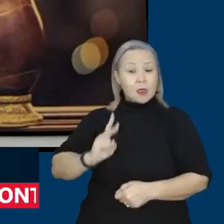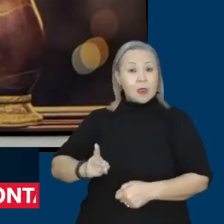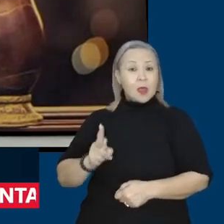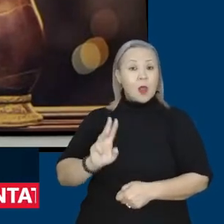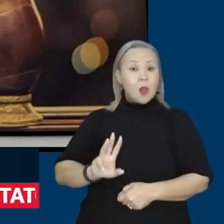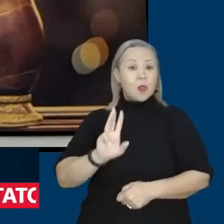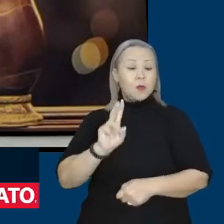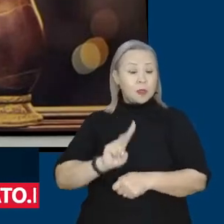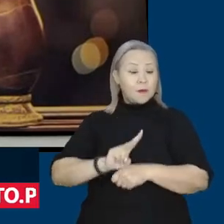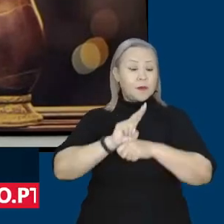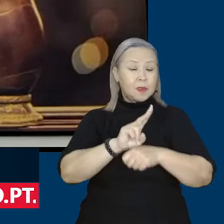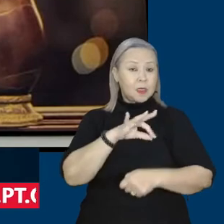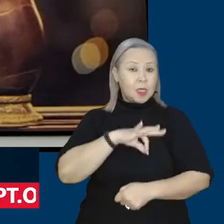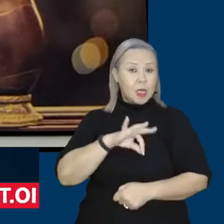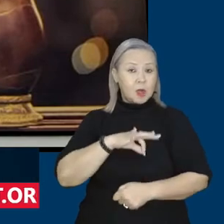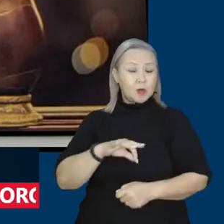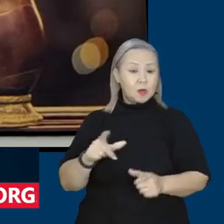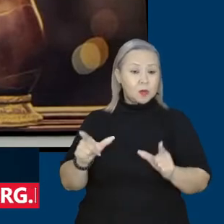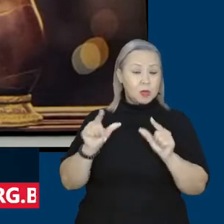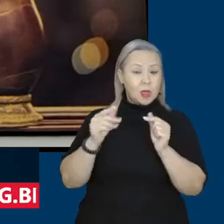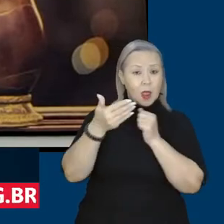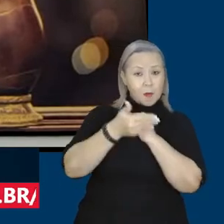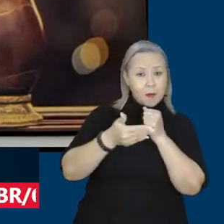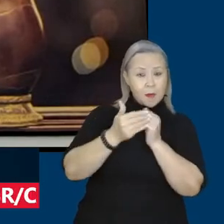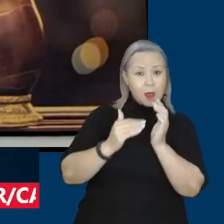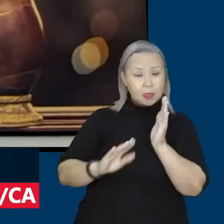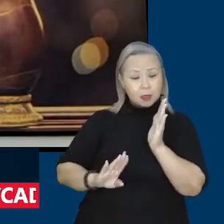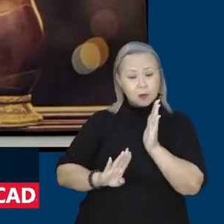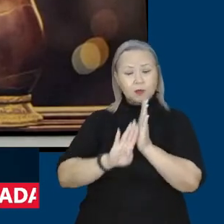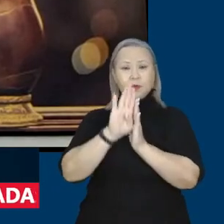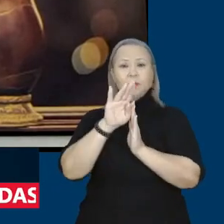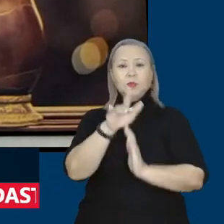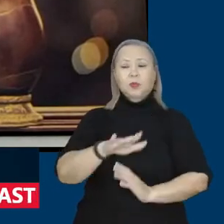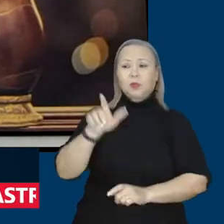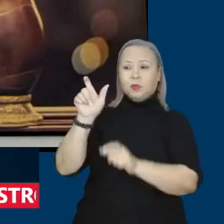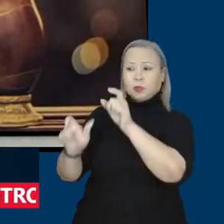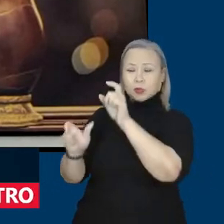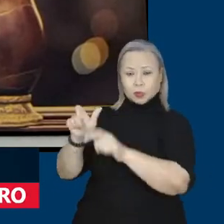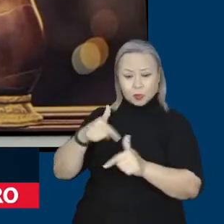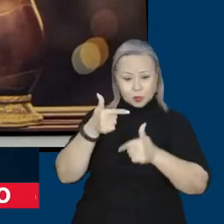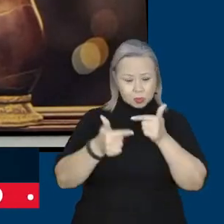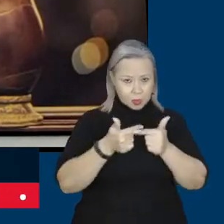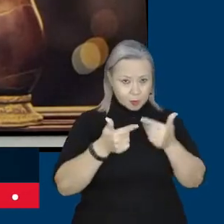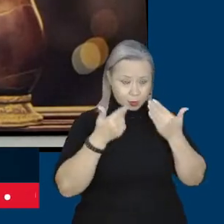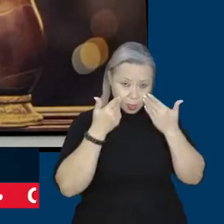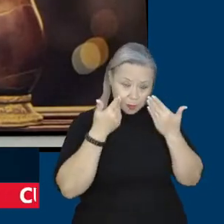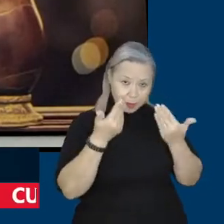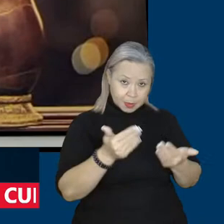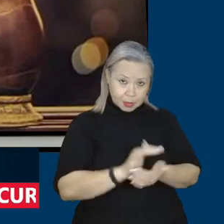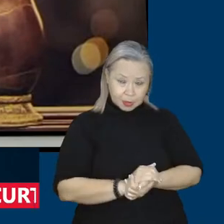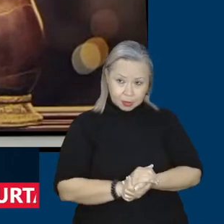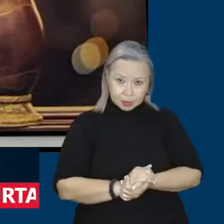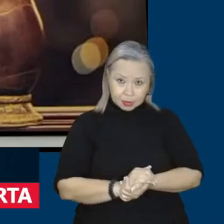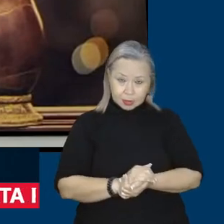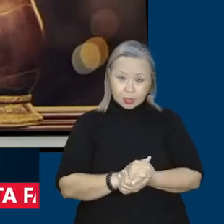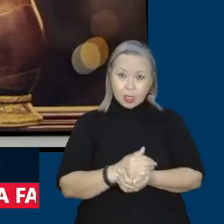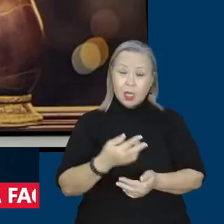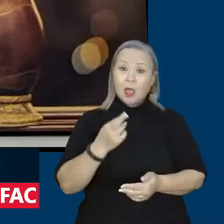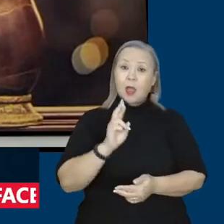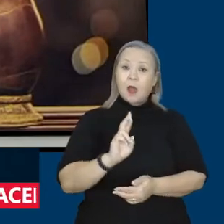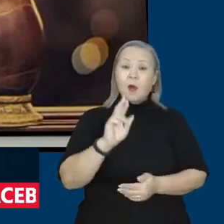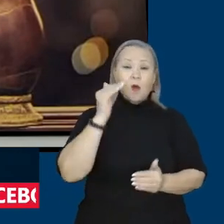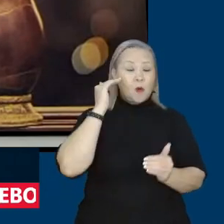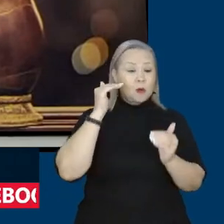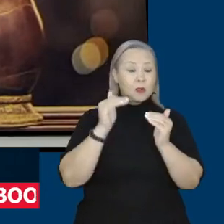do salário mínimo subir para todos os trabalhadores e aposentados o correspondente